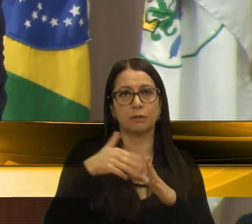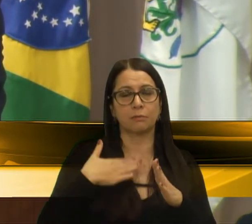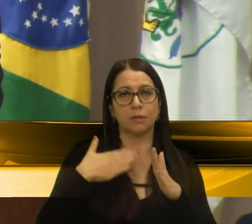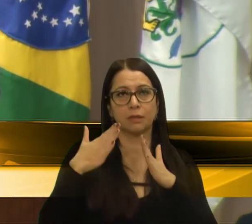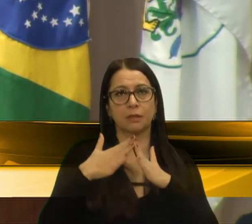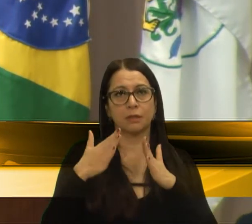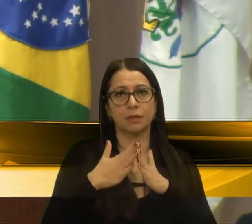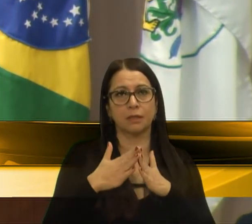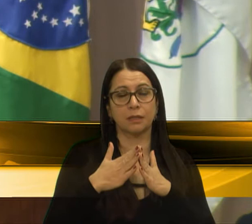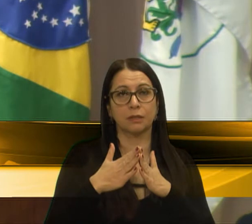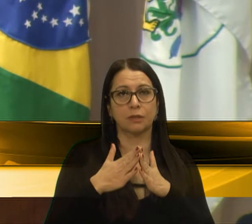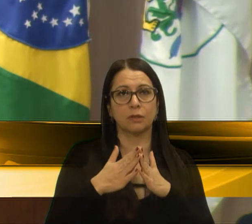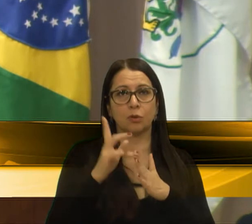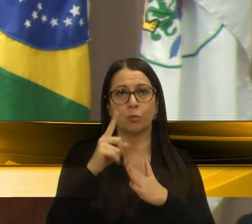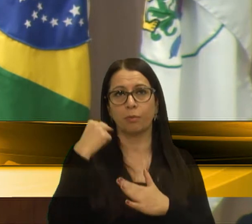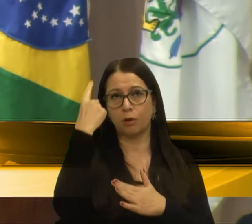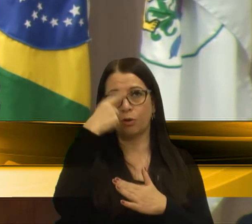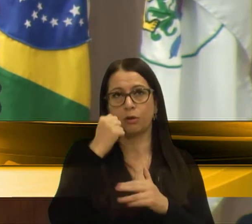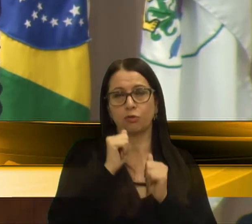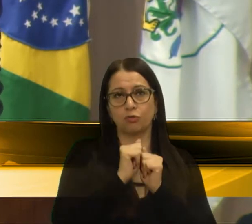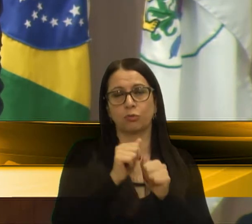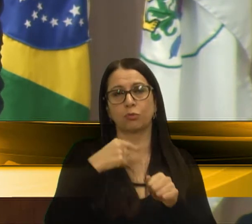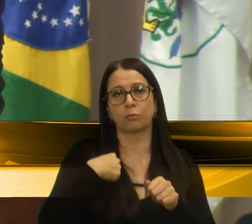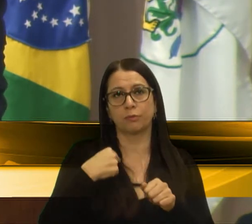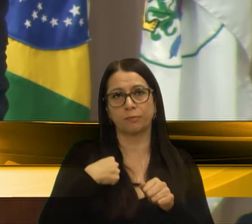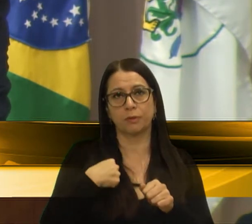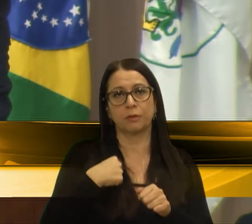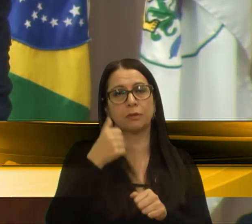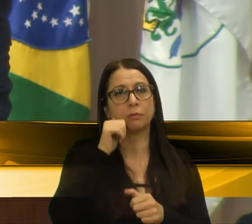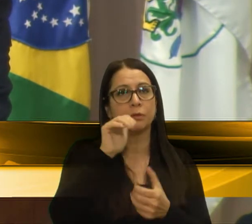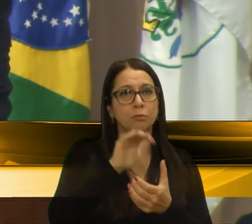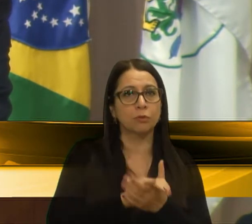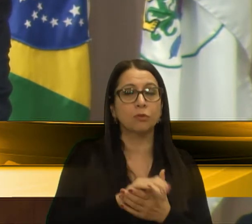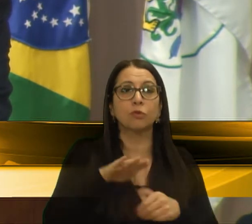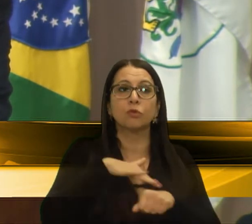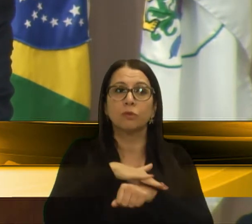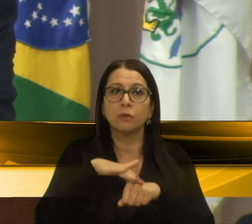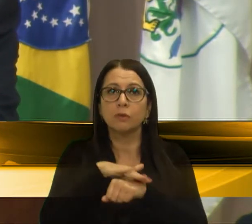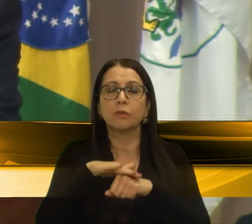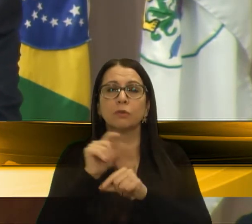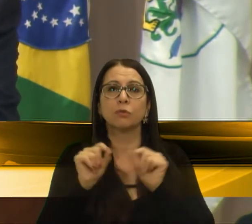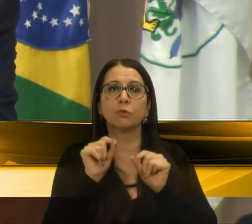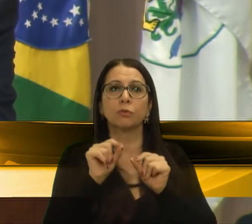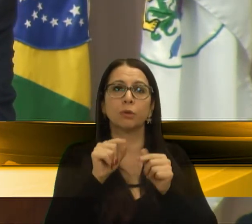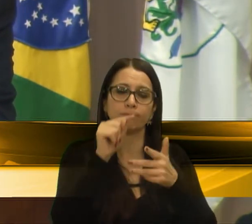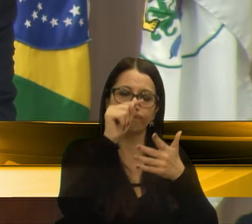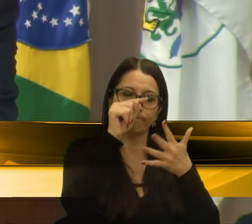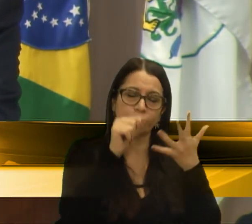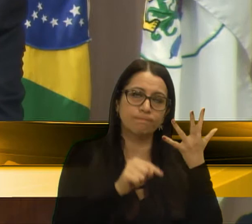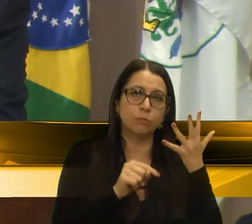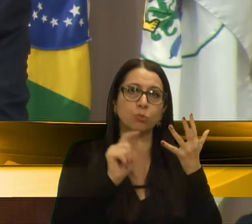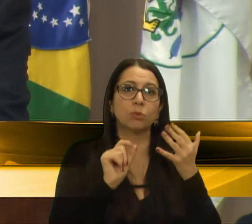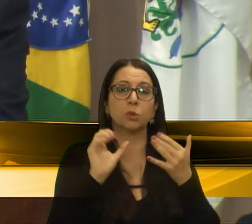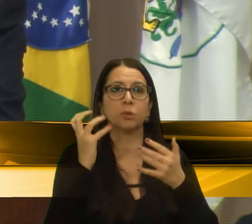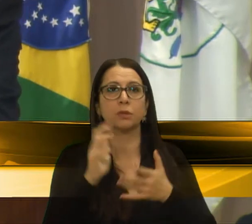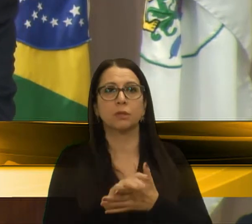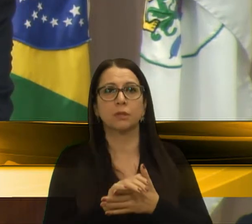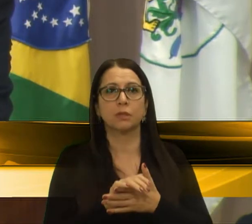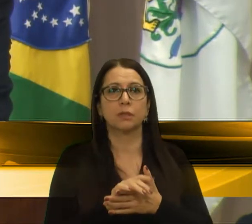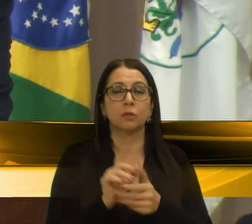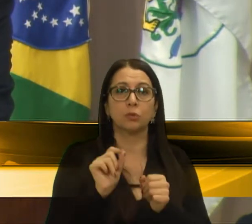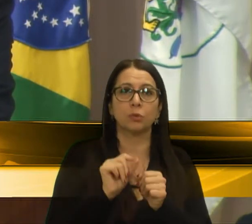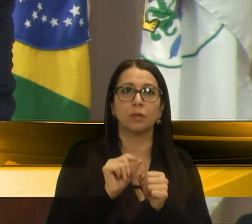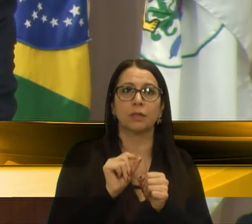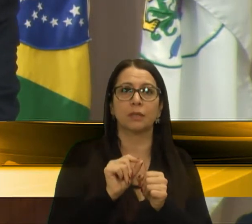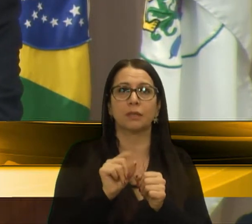casa, passando 1 hora comigo, com a minha esposa, falando do que ia acontecer, falando da